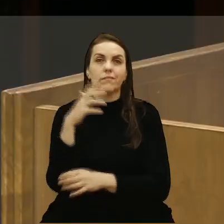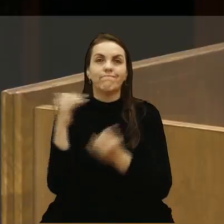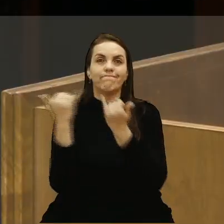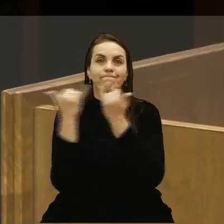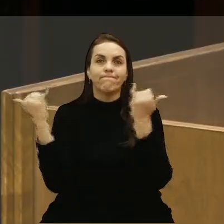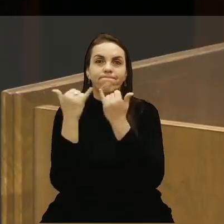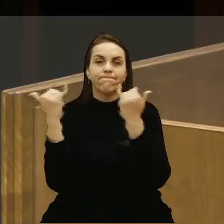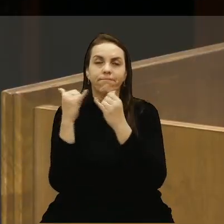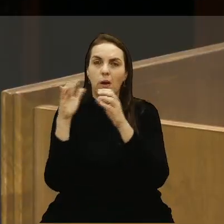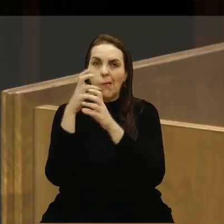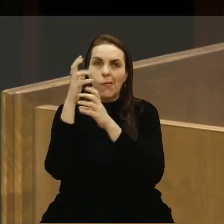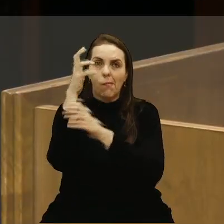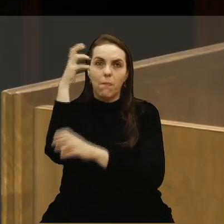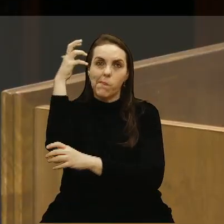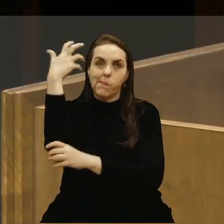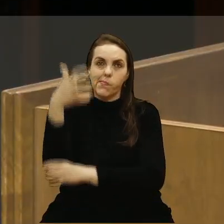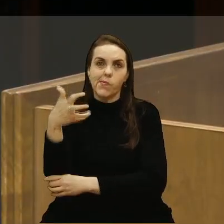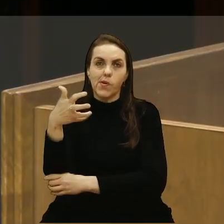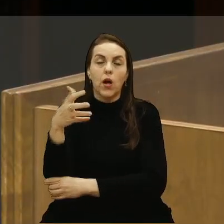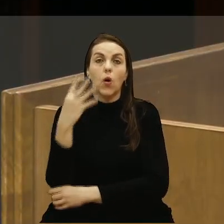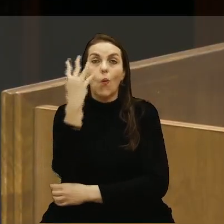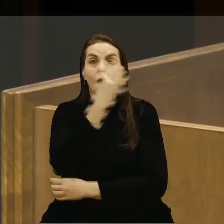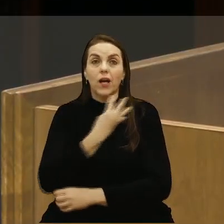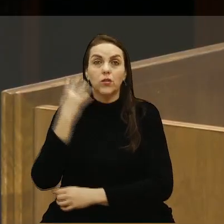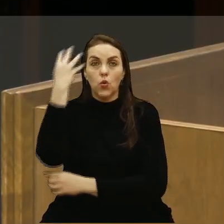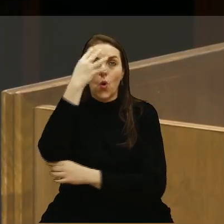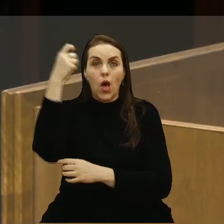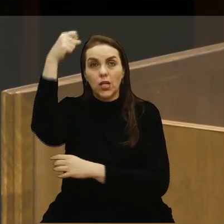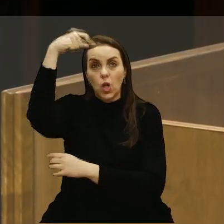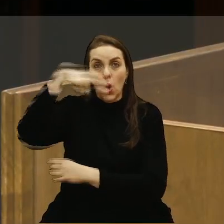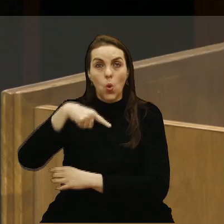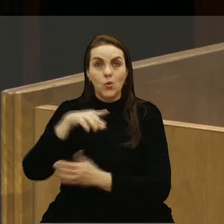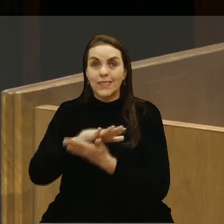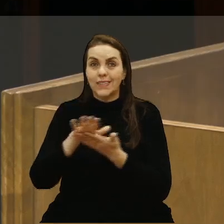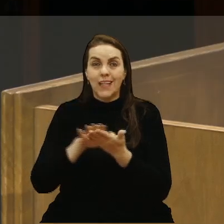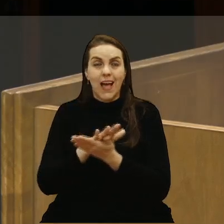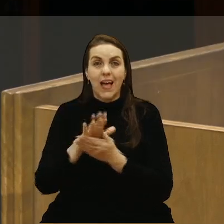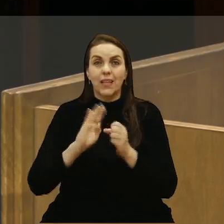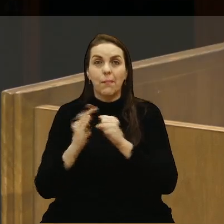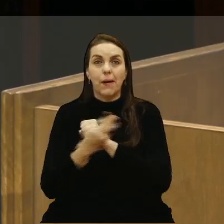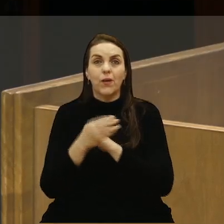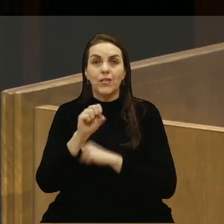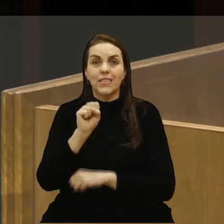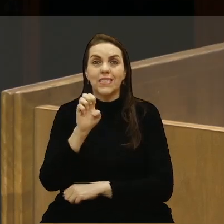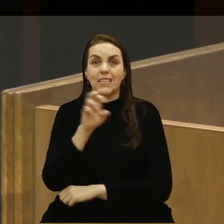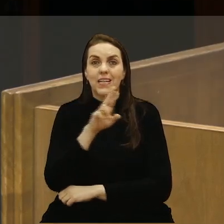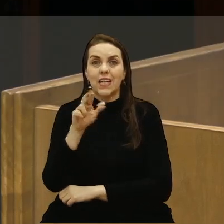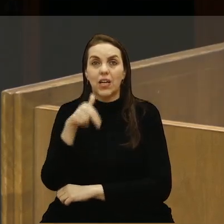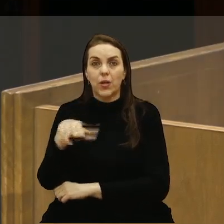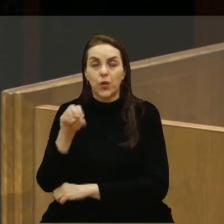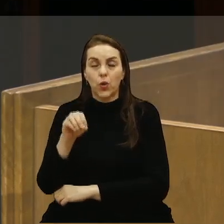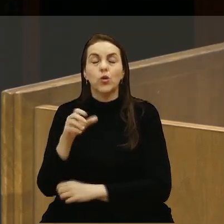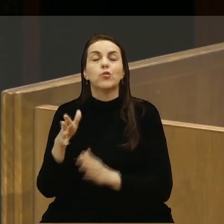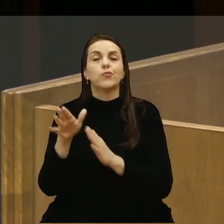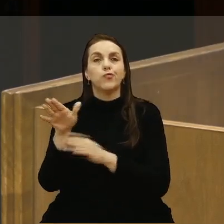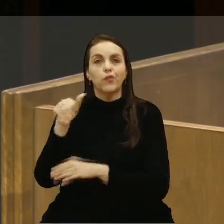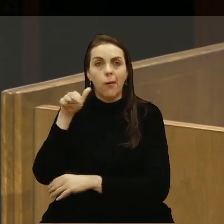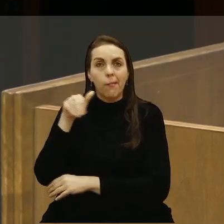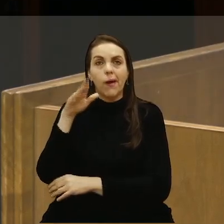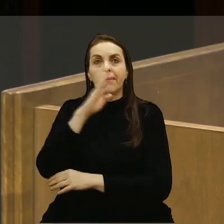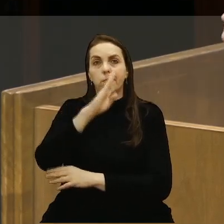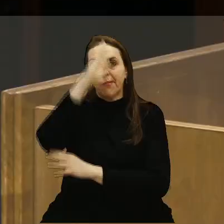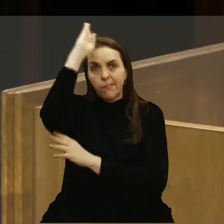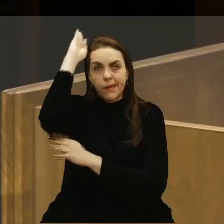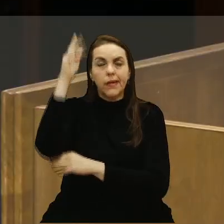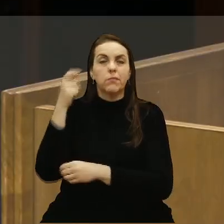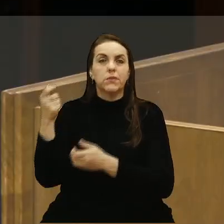os galhos, ficou em torno de 4 horas sem luz o bairro inteiro, lá o Serrano, porque até teve que mover até o corpo de bombeiro para serrar